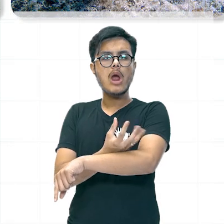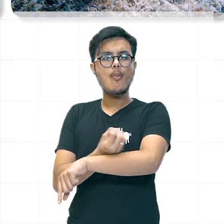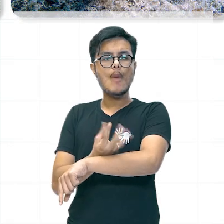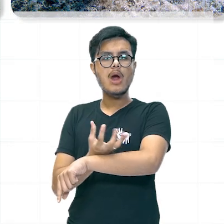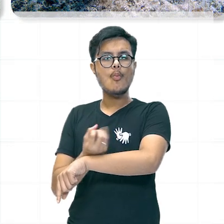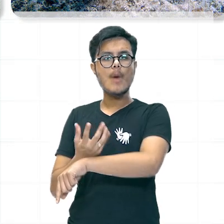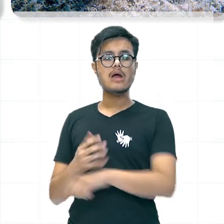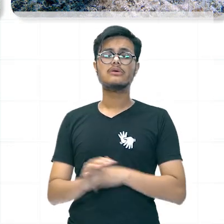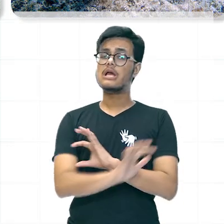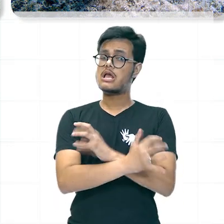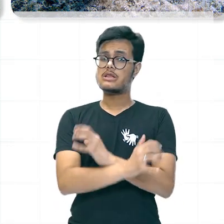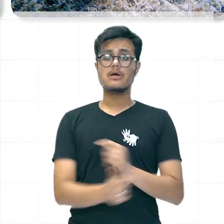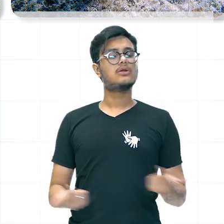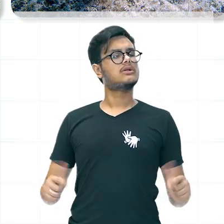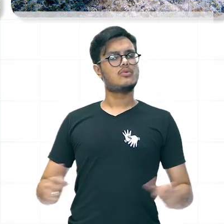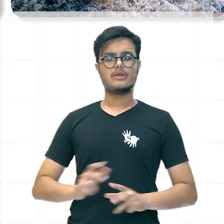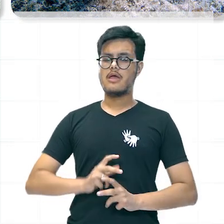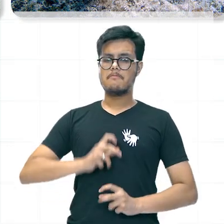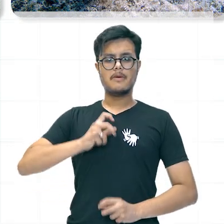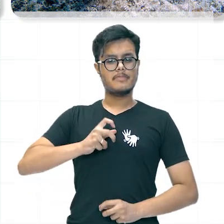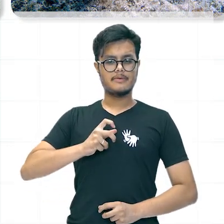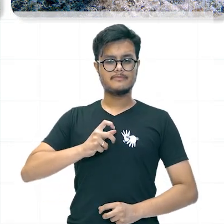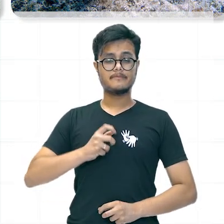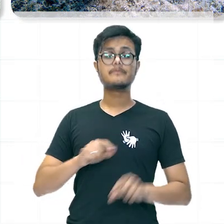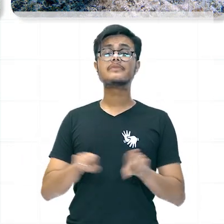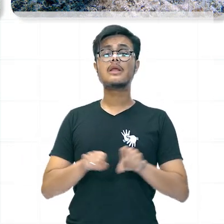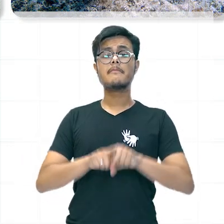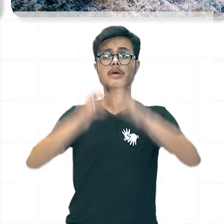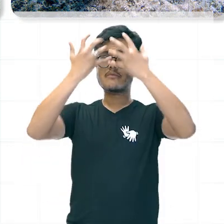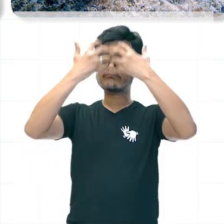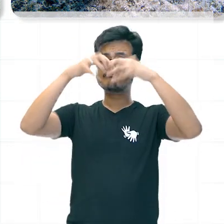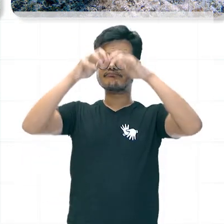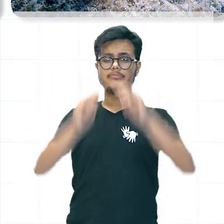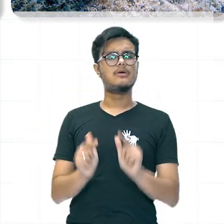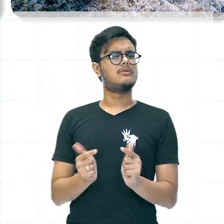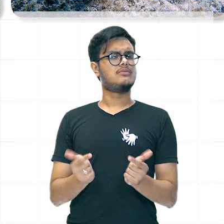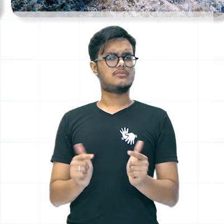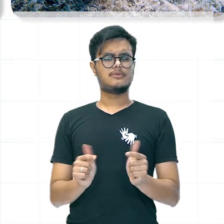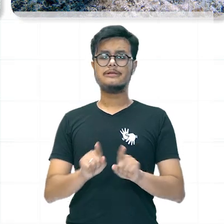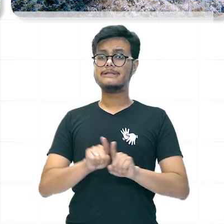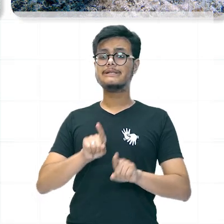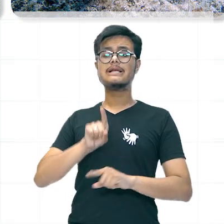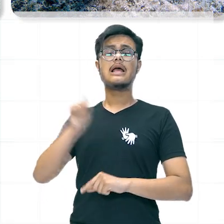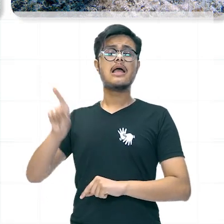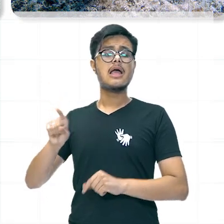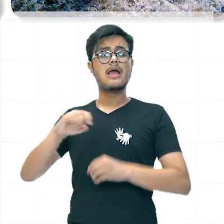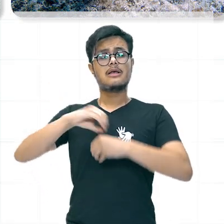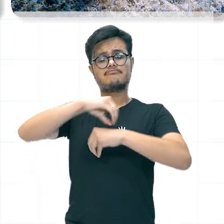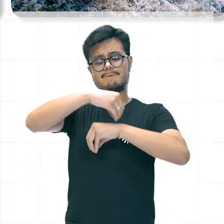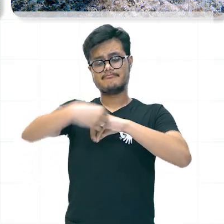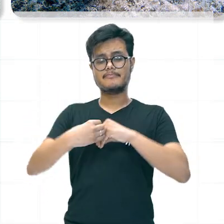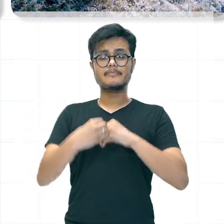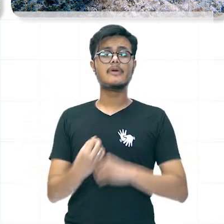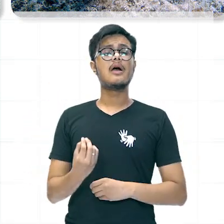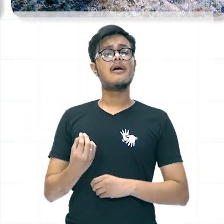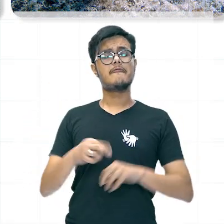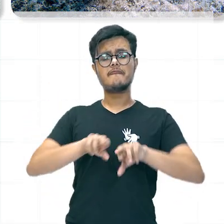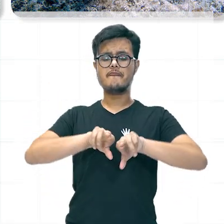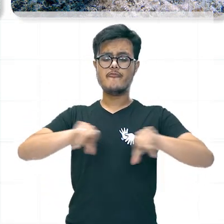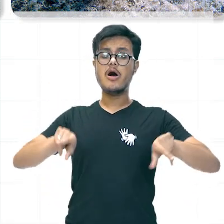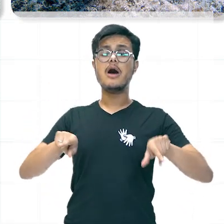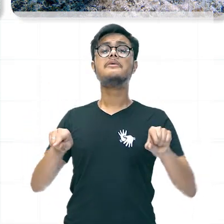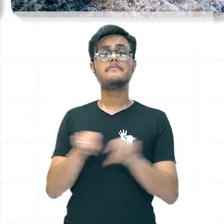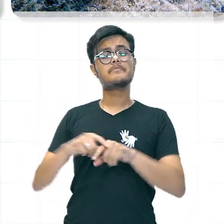invertebrados são animais que não possuem esqueleto nem crânio. São seres que são eucariontes, pluricelulares